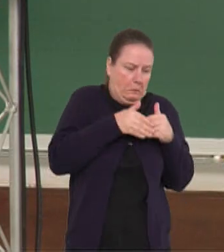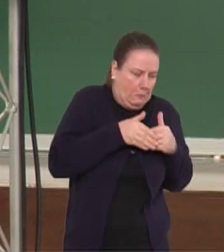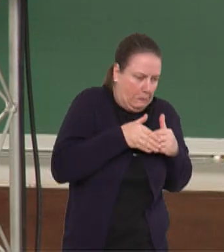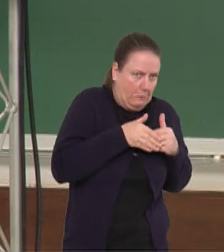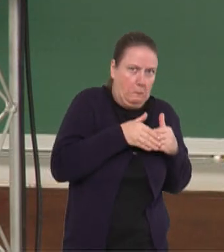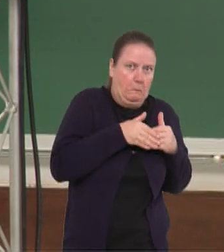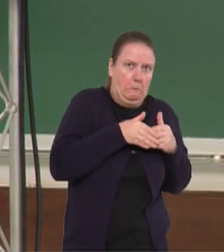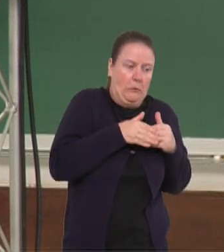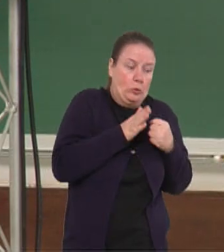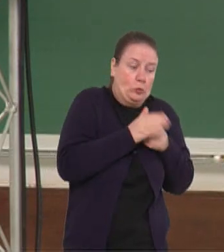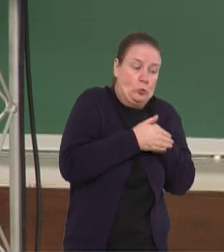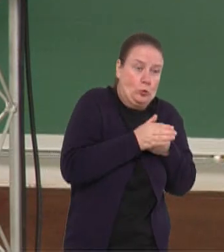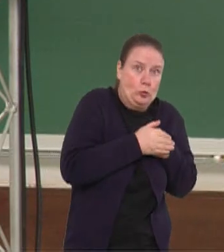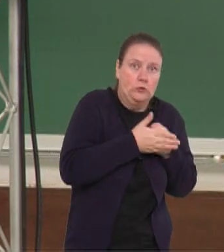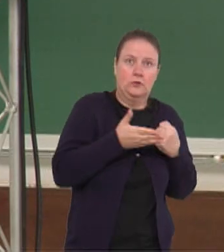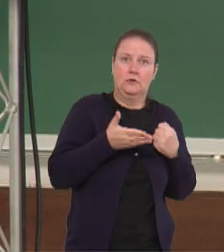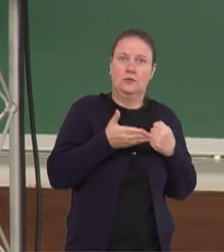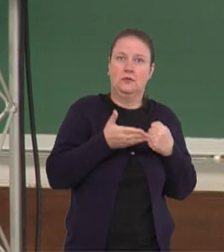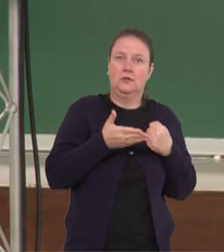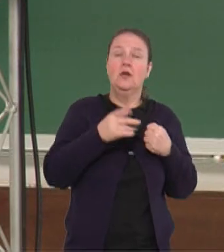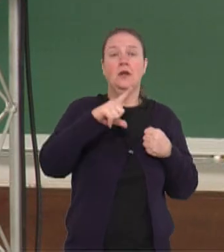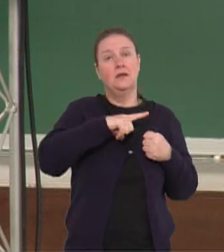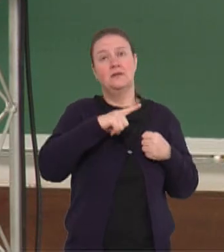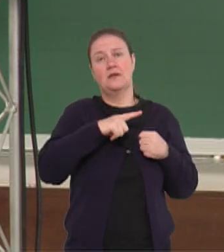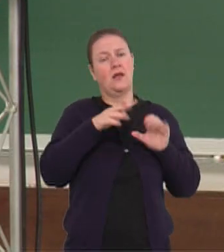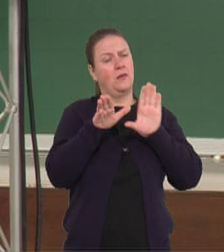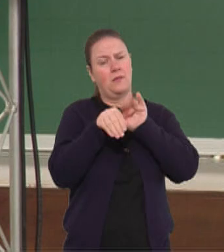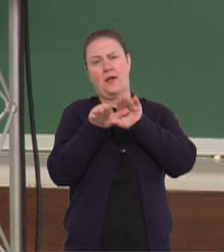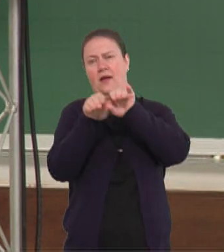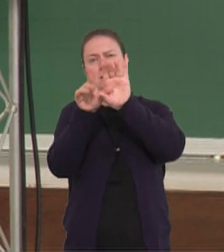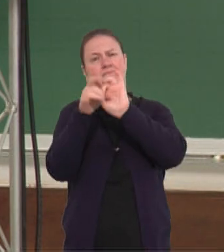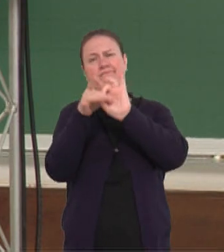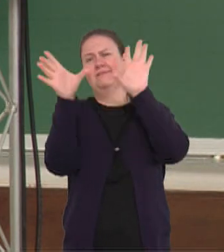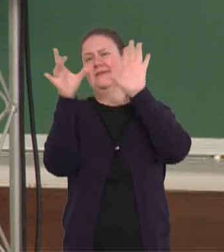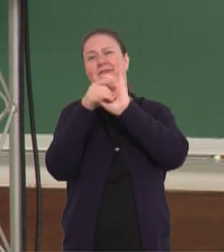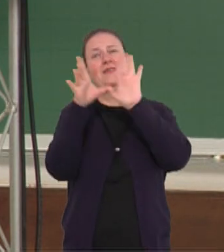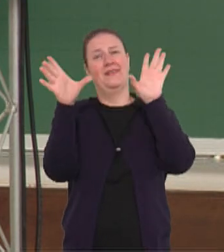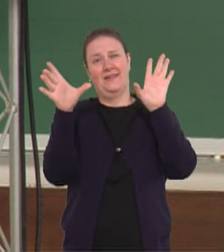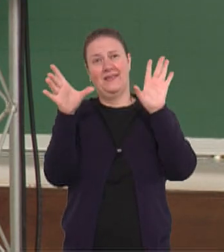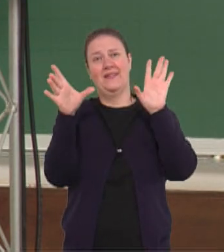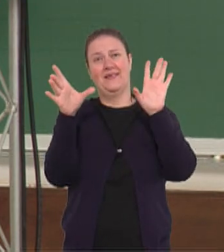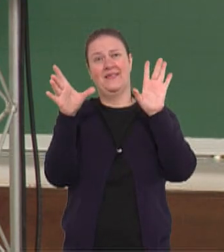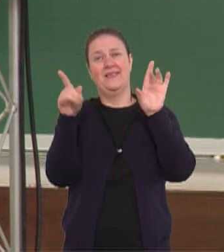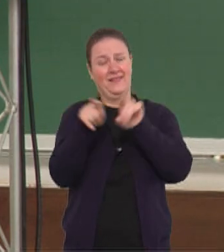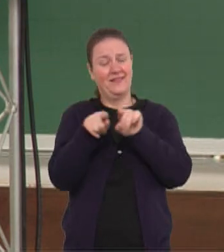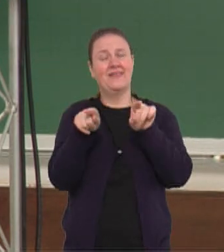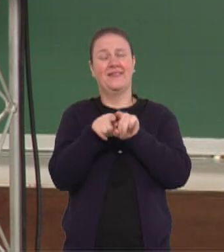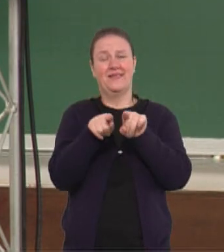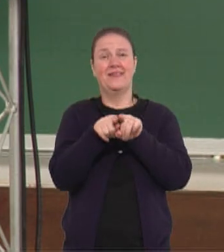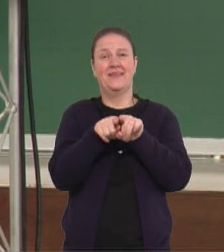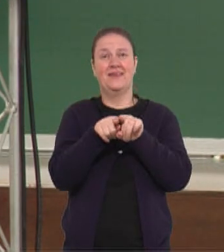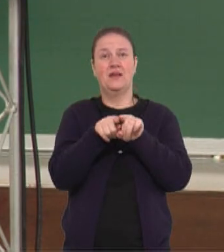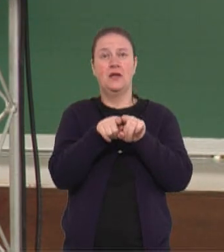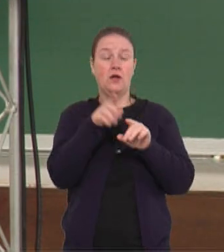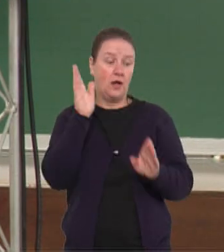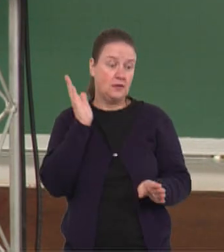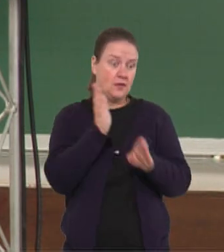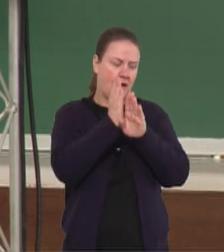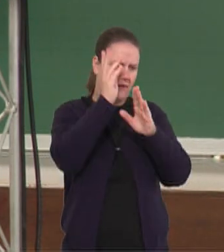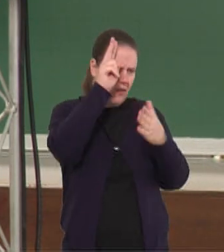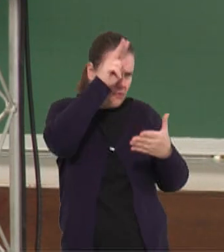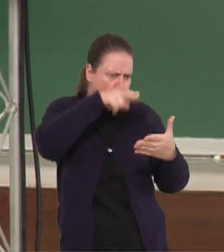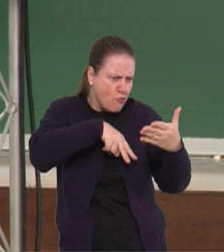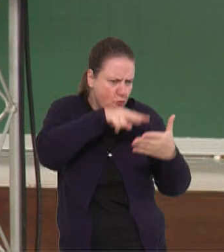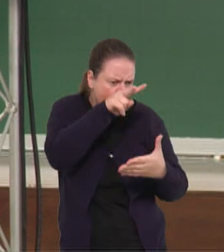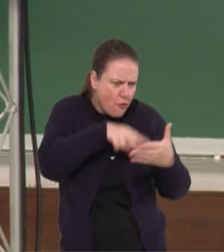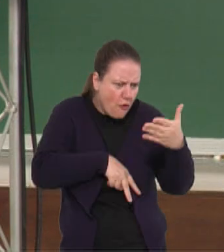se é inverno, se é verão. Não importa, ele está lá presente. É bom a gente prestar atenção nisso por meio do texto e dos seus